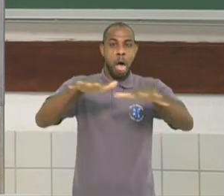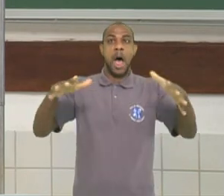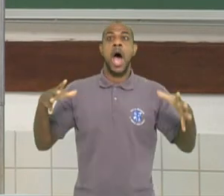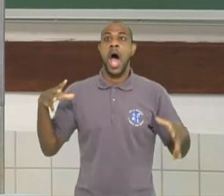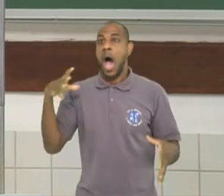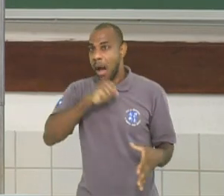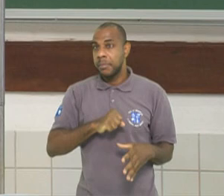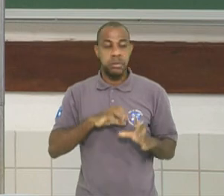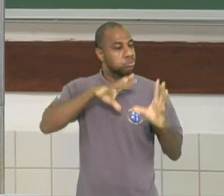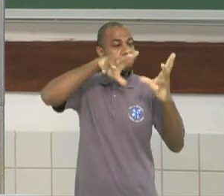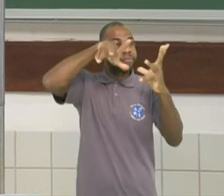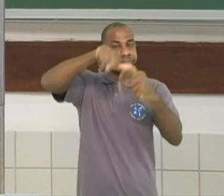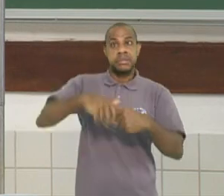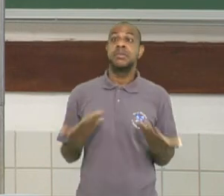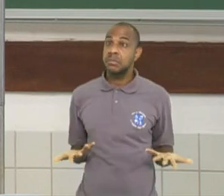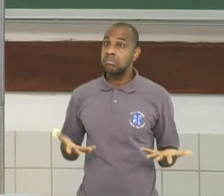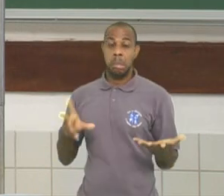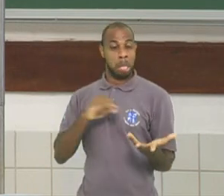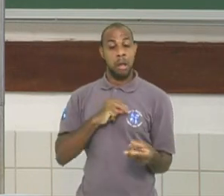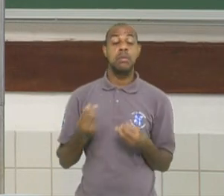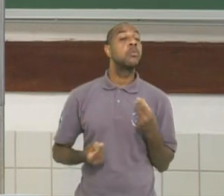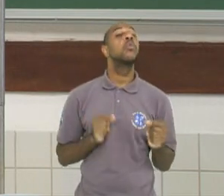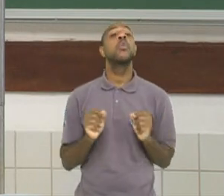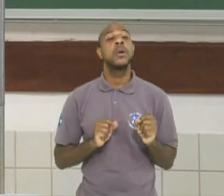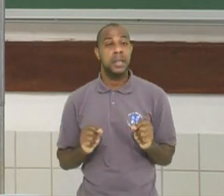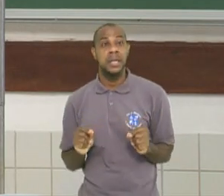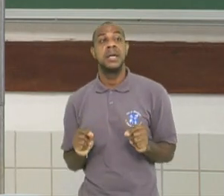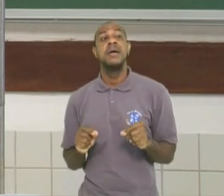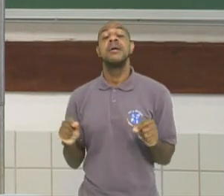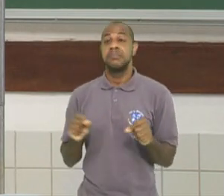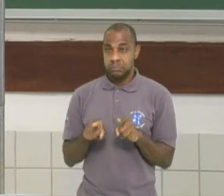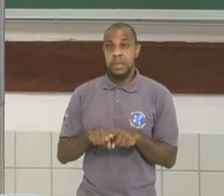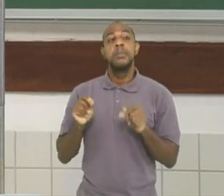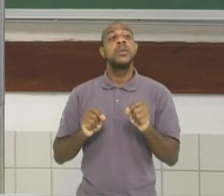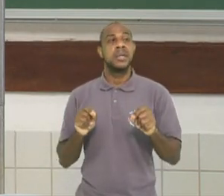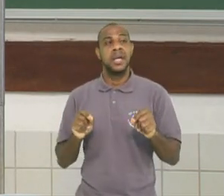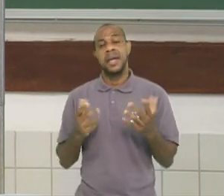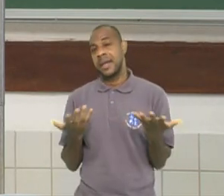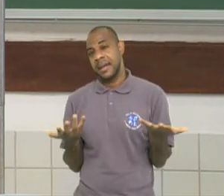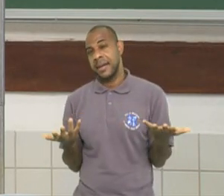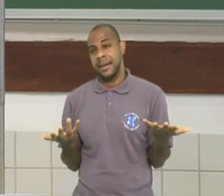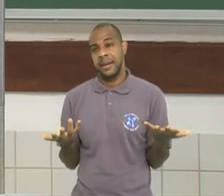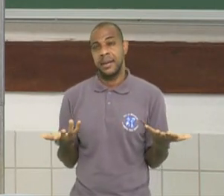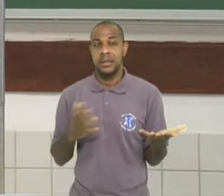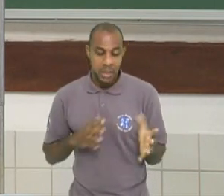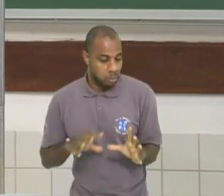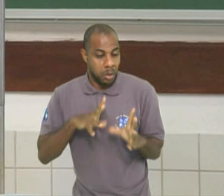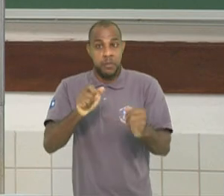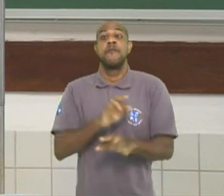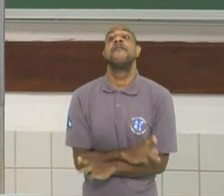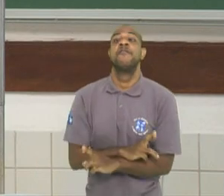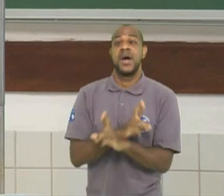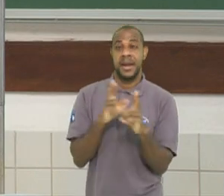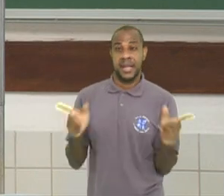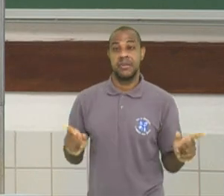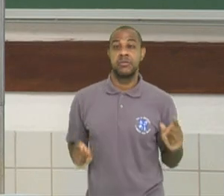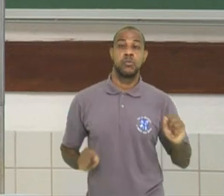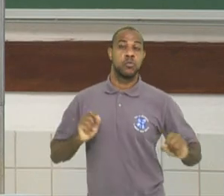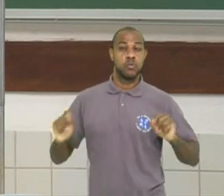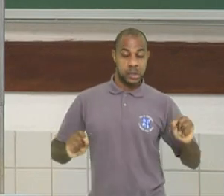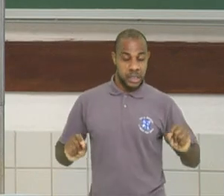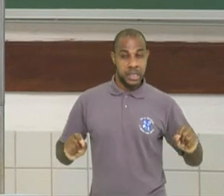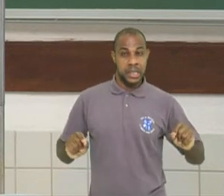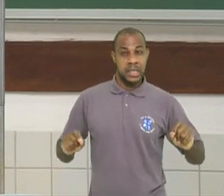muito grande internacionalmente gente nossa ela realmente faz parte de uma Digamos um universo diferente que é o quê